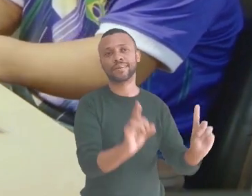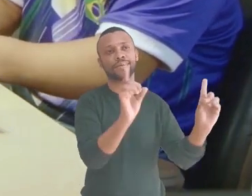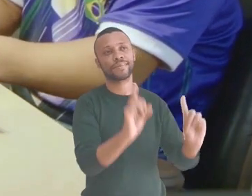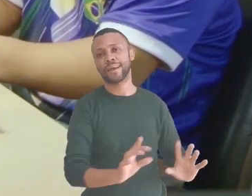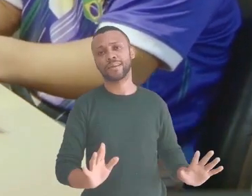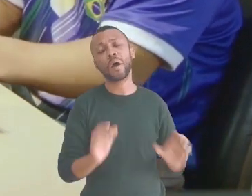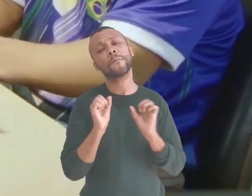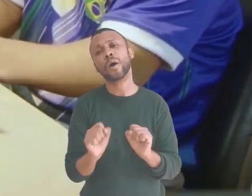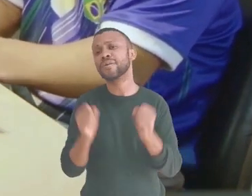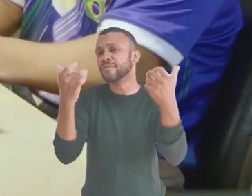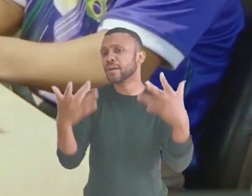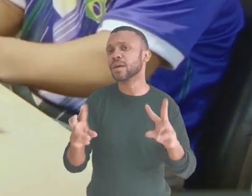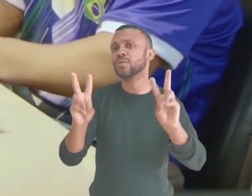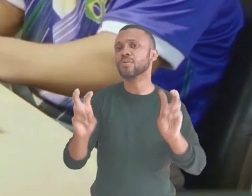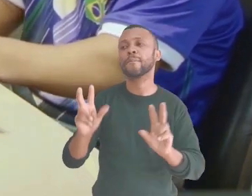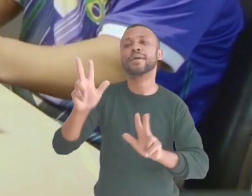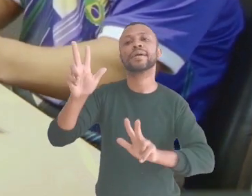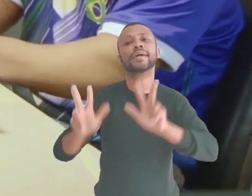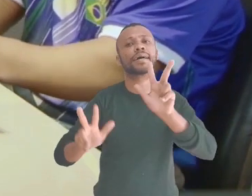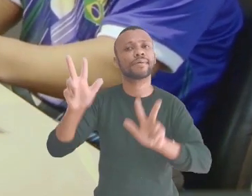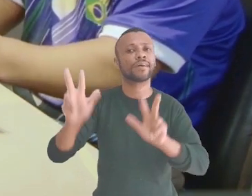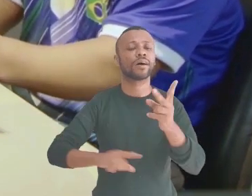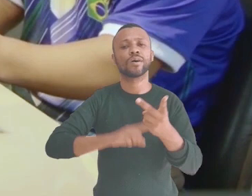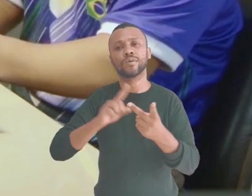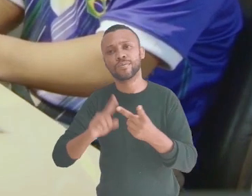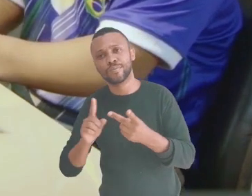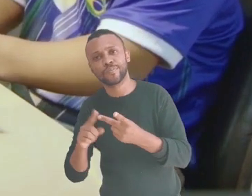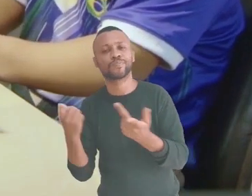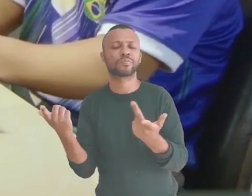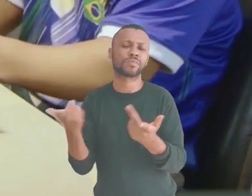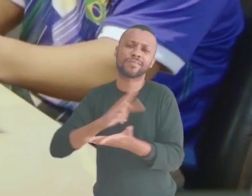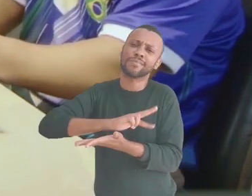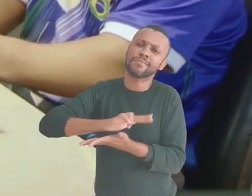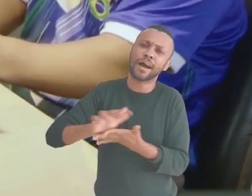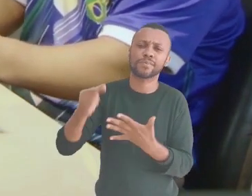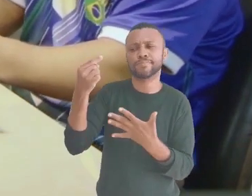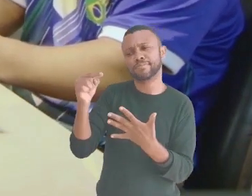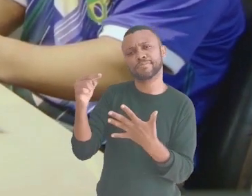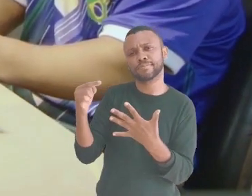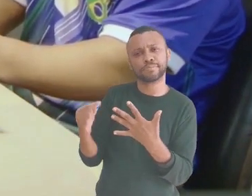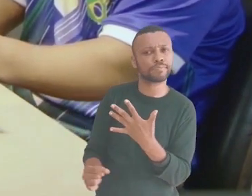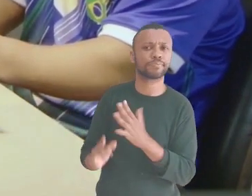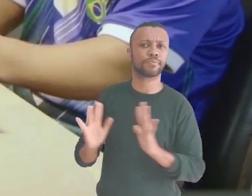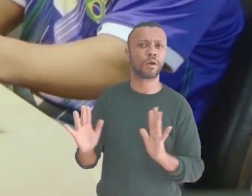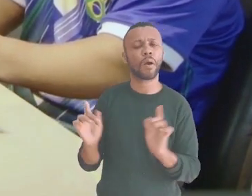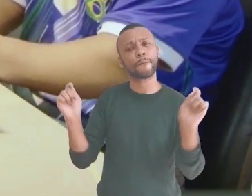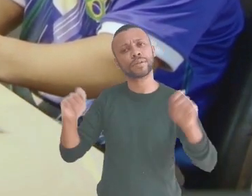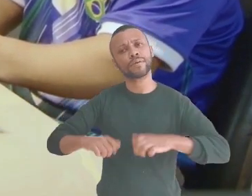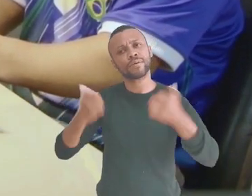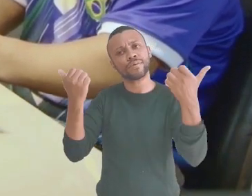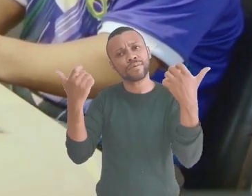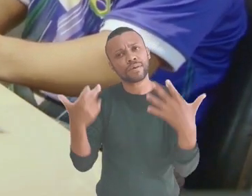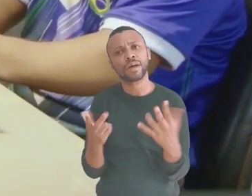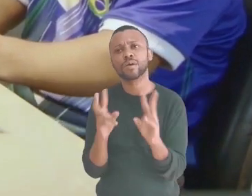com pessoas que estão fora do mesmo espectro, da mesma condição, sobre outras questões. Tá? Podemos falar sobre